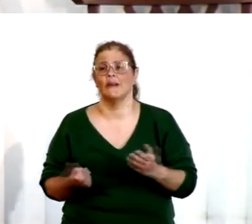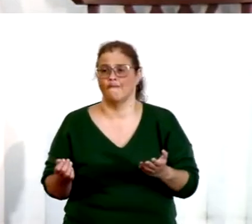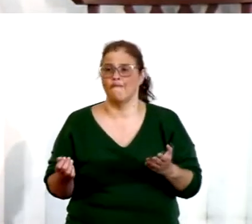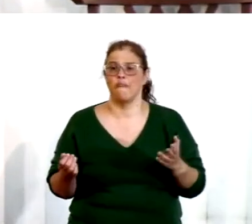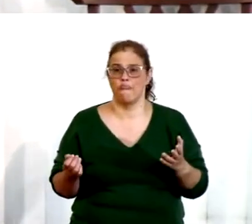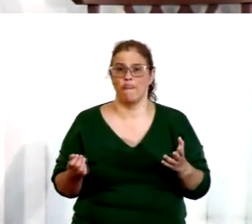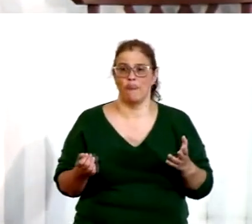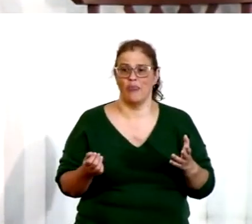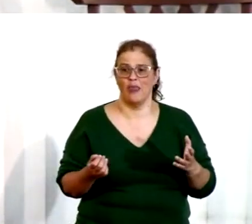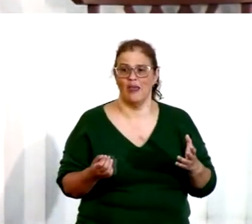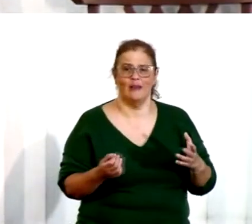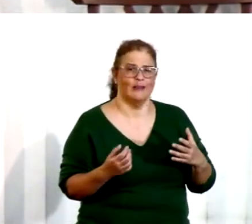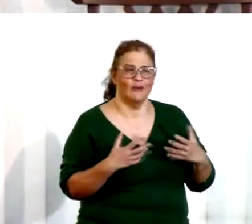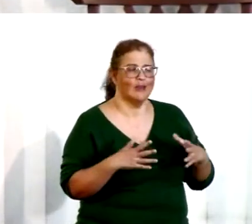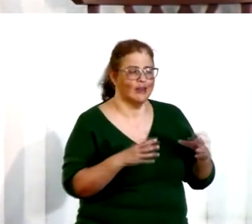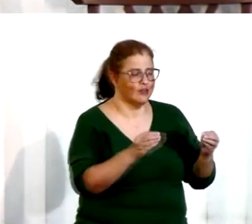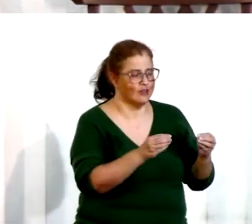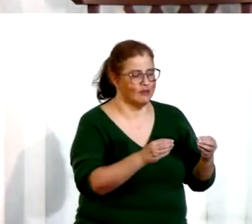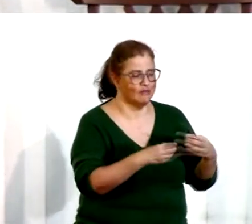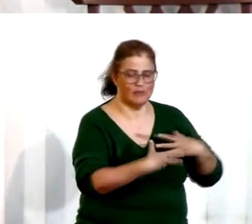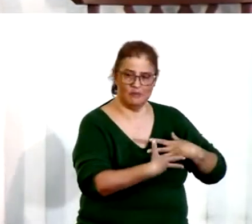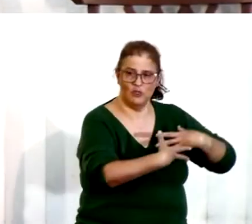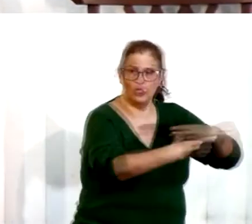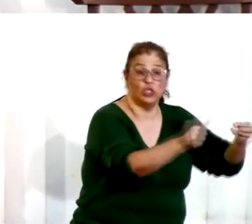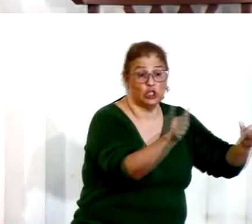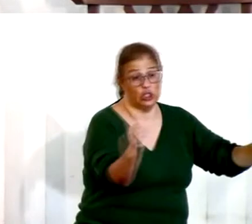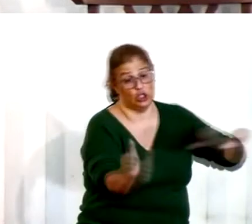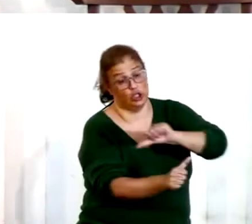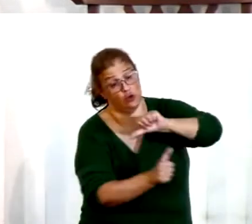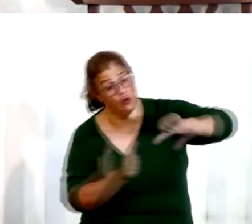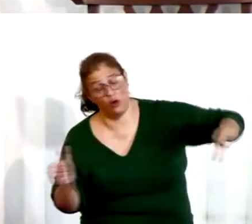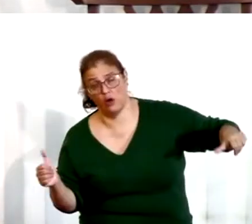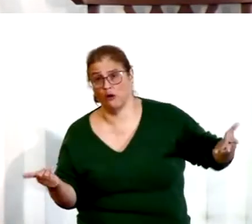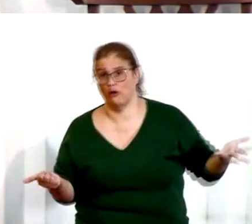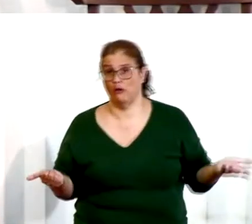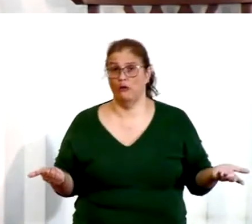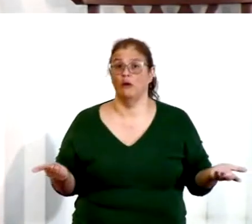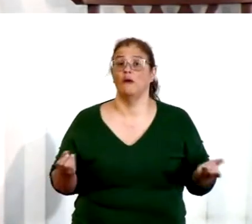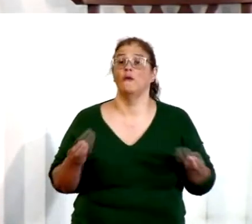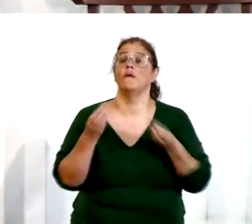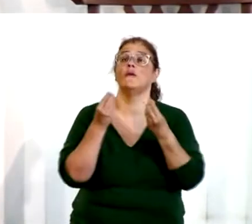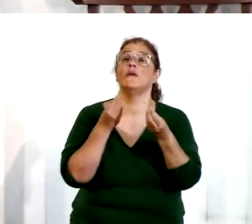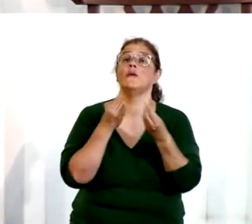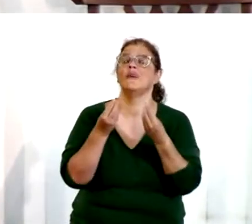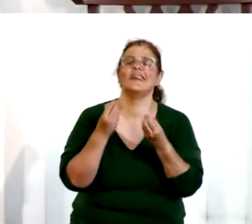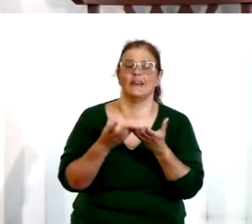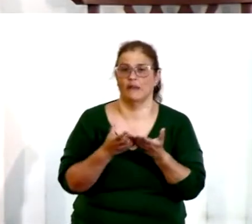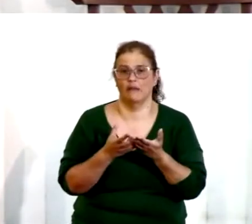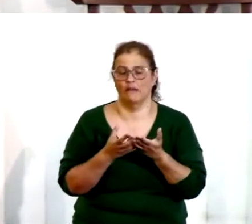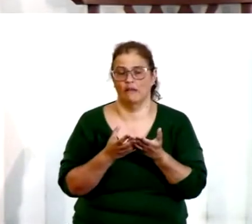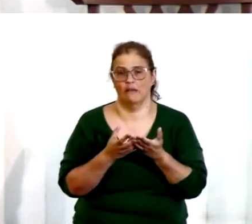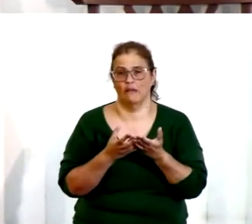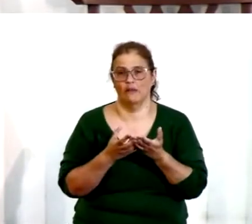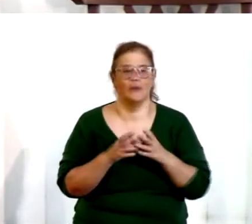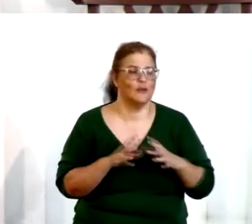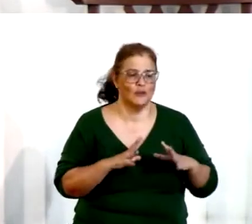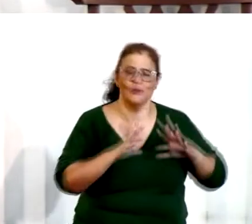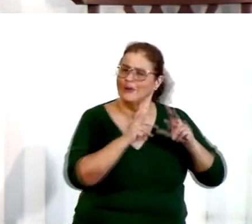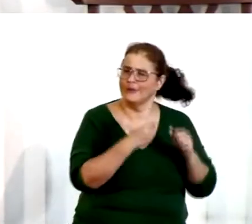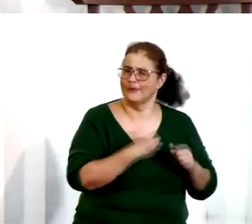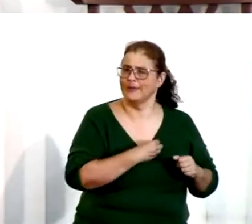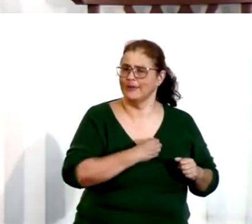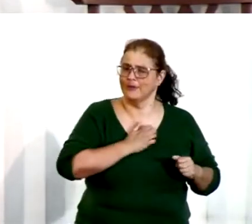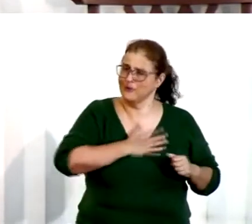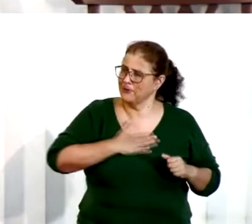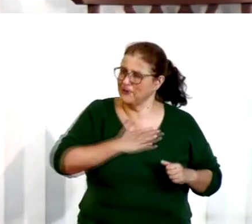desses prazeres tão gostosos que a gente tem, dessas satisfações tão importantes que a gente adquiriu, desses hábitos que a gente